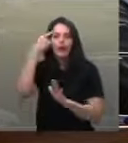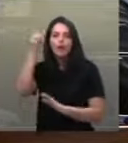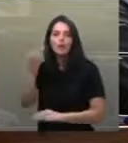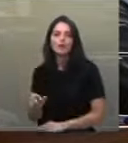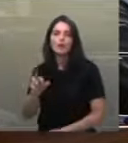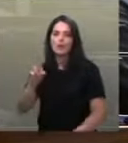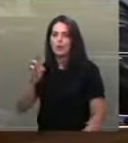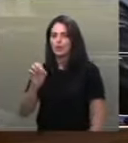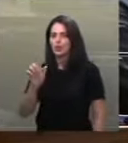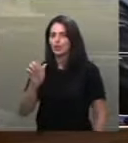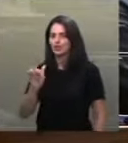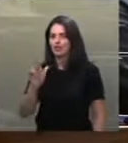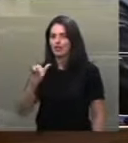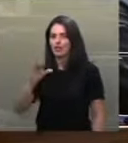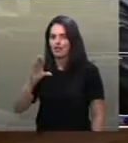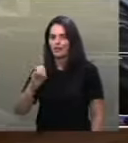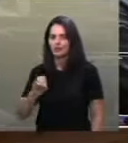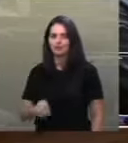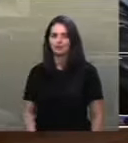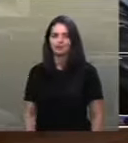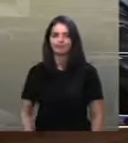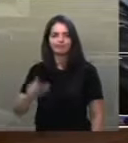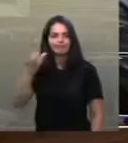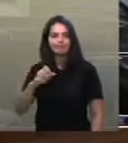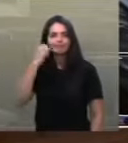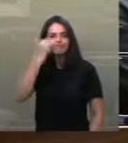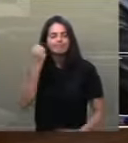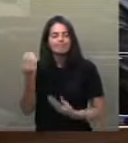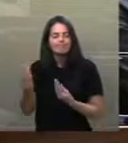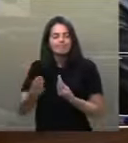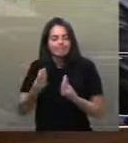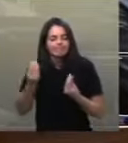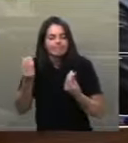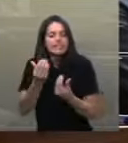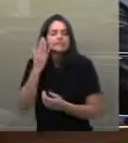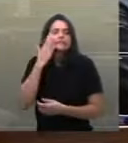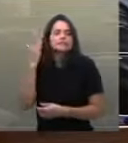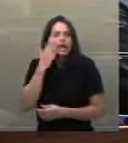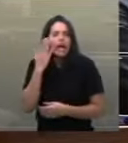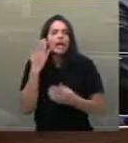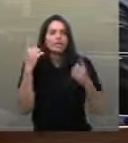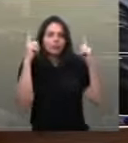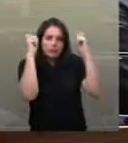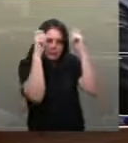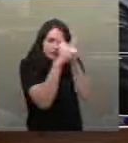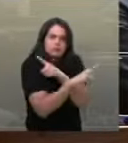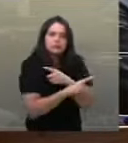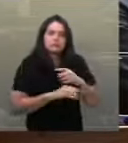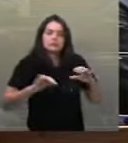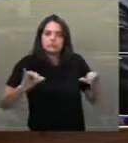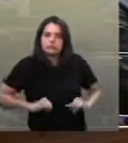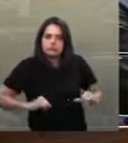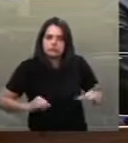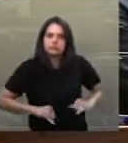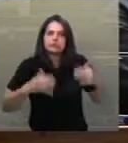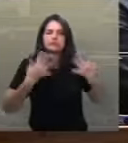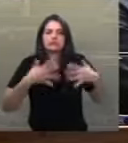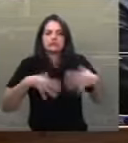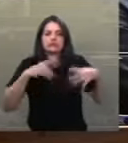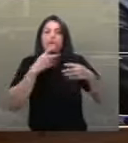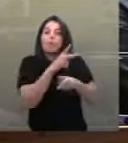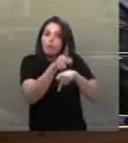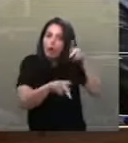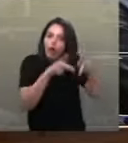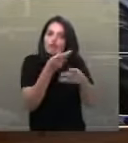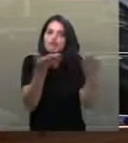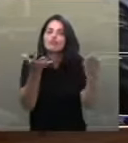senador Rogério Carvalho, parlamentar sensível às agruras que afligem o povo brasileiro.